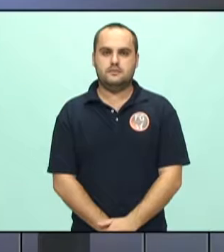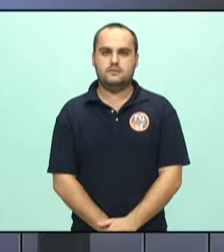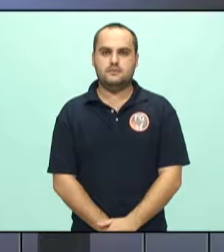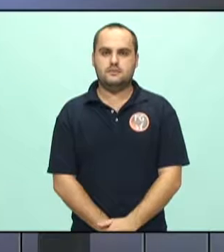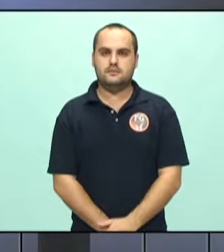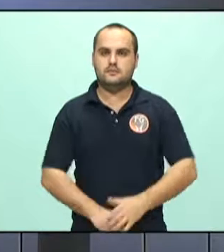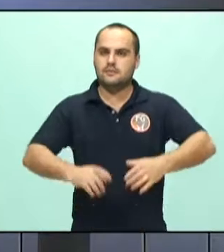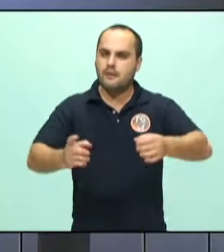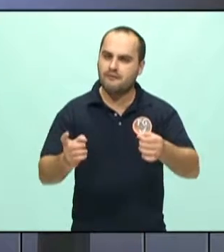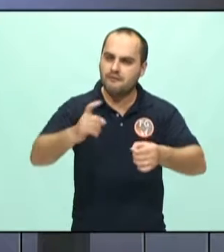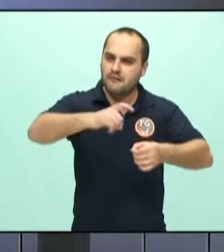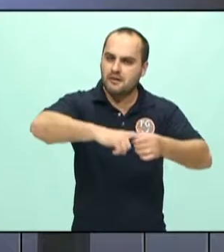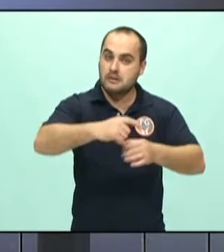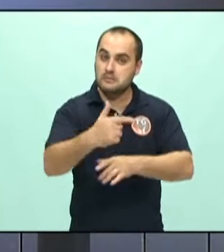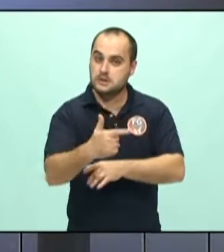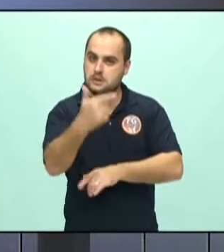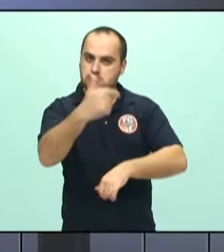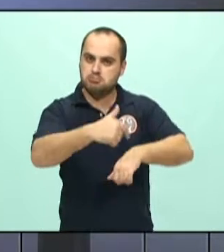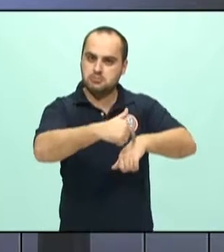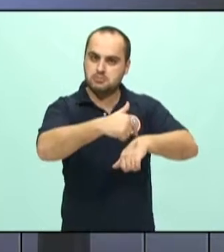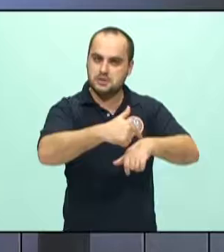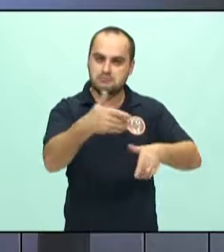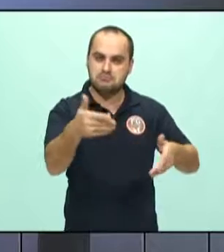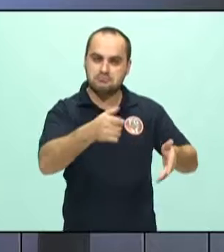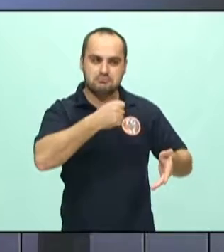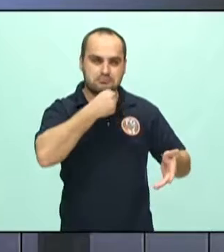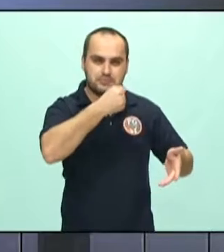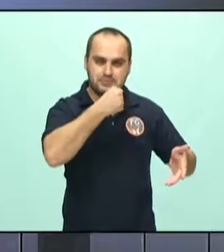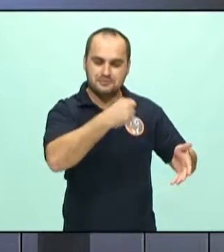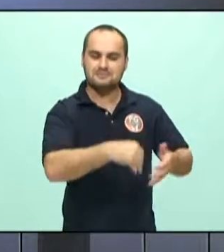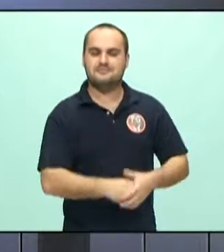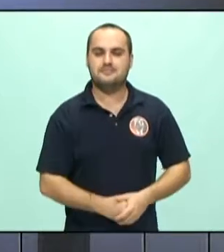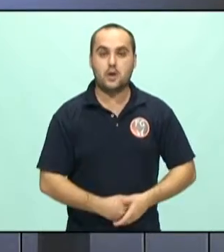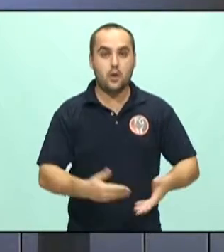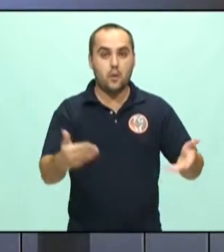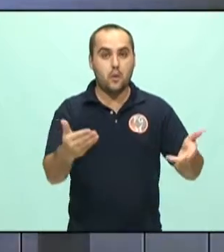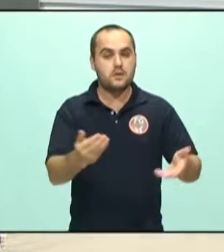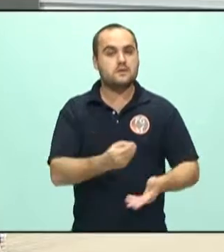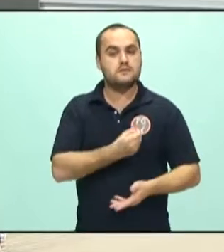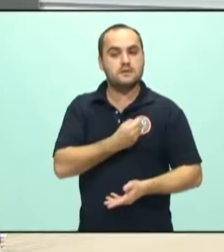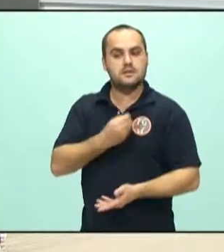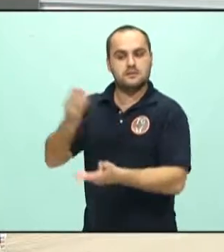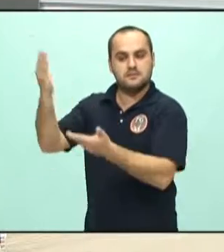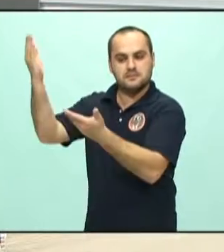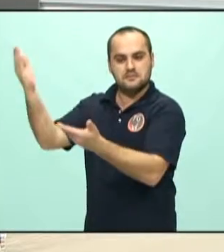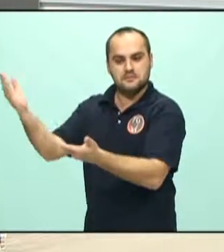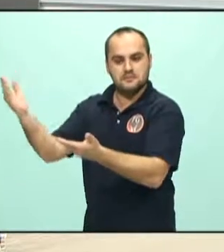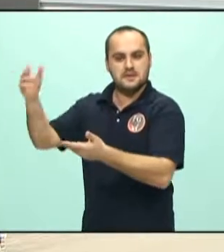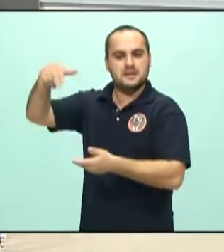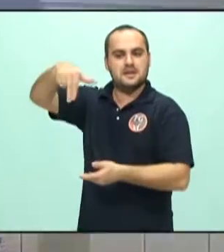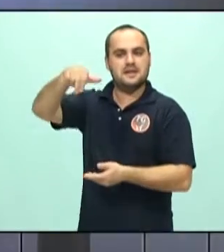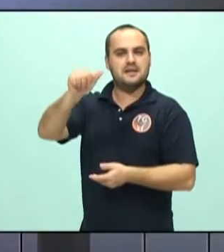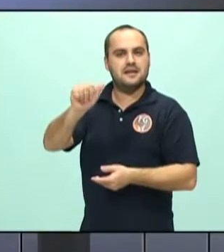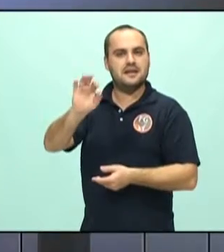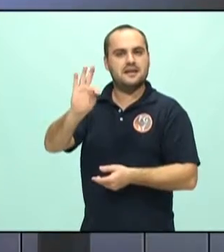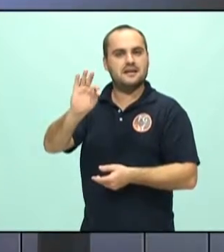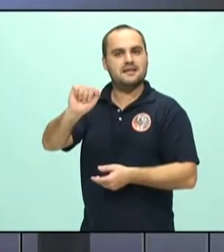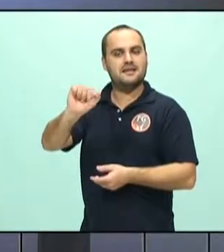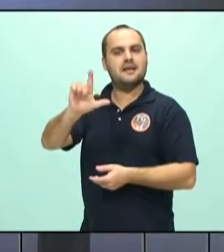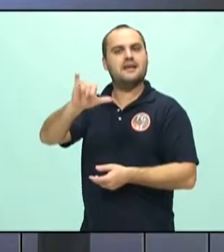voltamos com o segundo bloco do câmera aberta hoje participa conosco natália pires e relações públicas do semasa